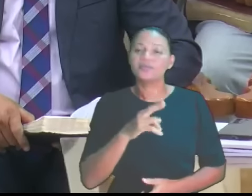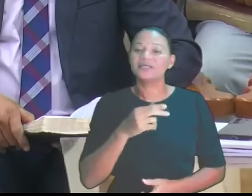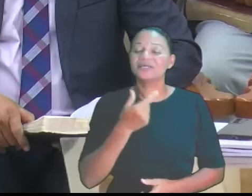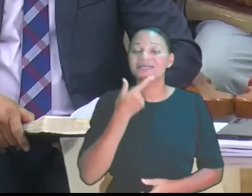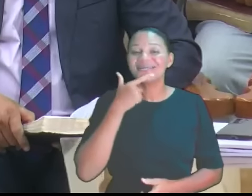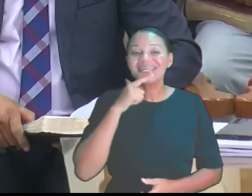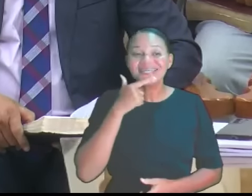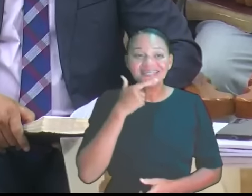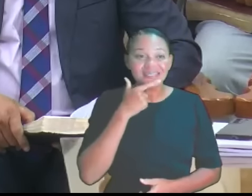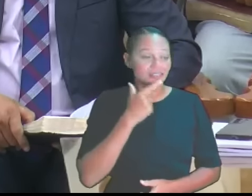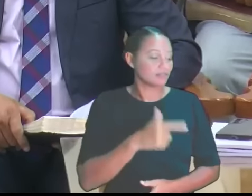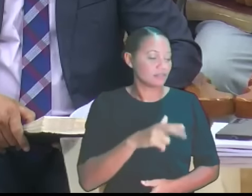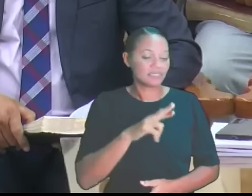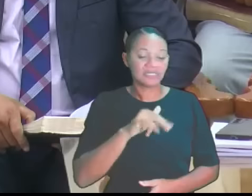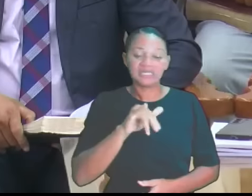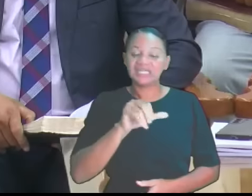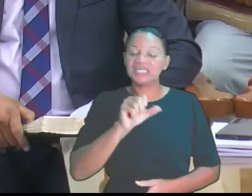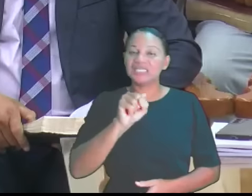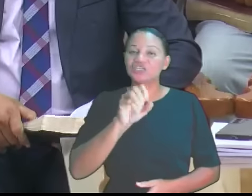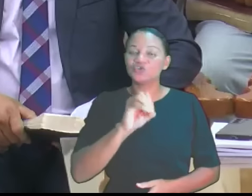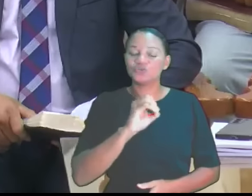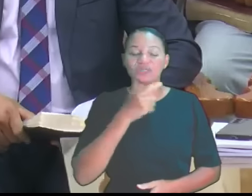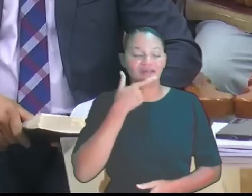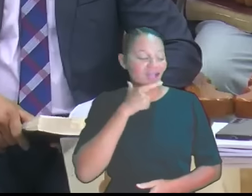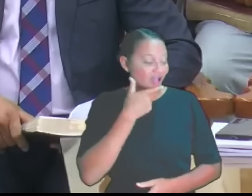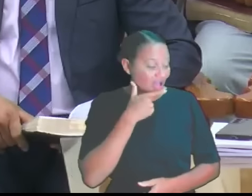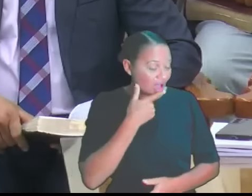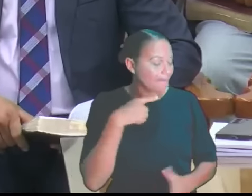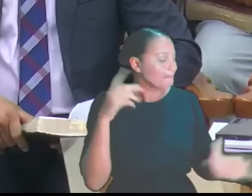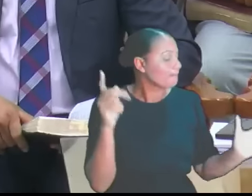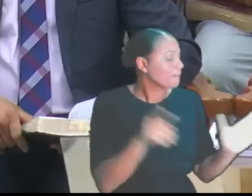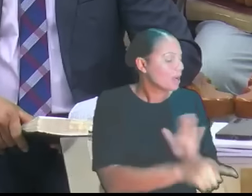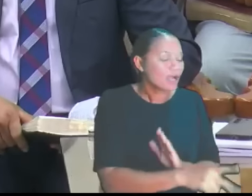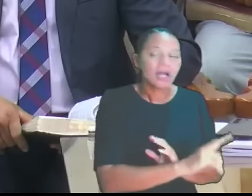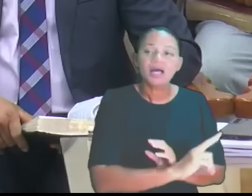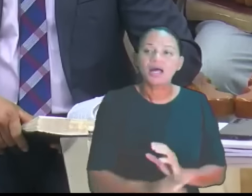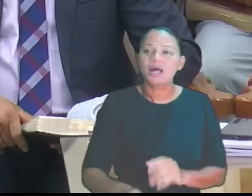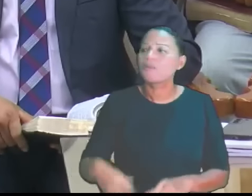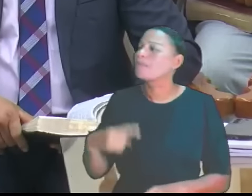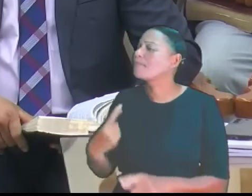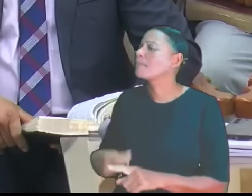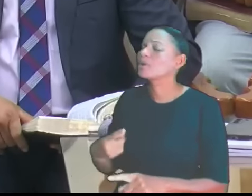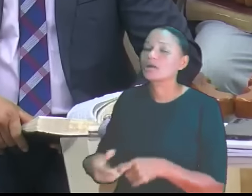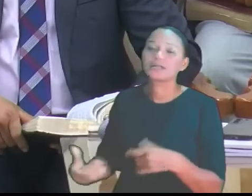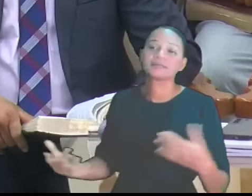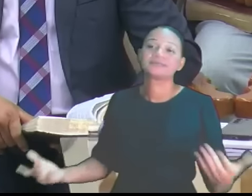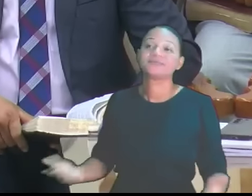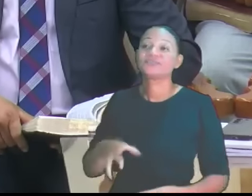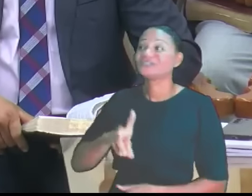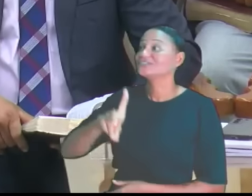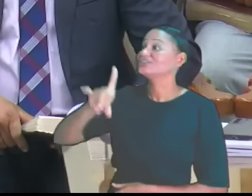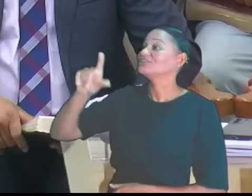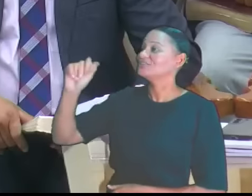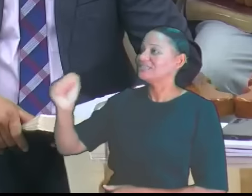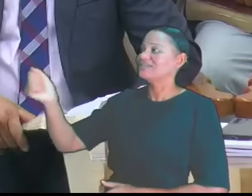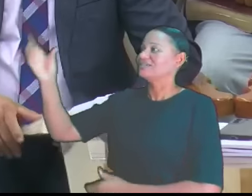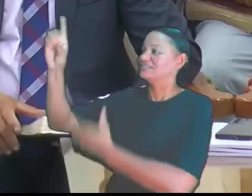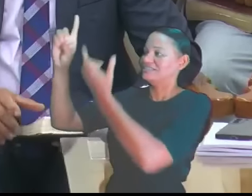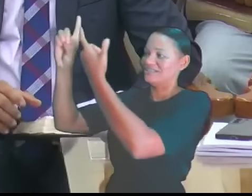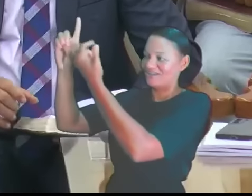O nome desse menino vai ser Riso. Quando me perguntar o nome, Riso: mas por que a senhora botou esse nome? Porque no dia que Deus falou, eu ri.